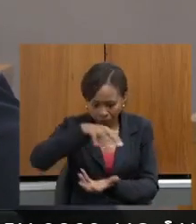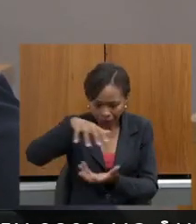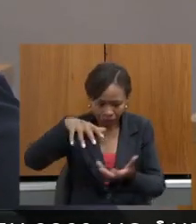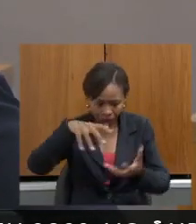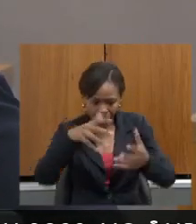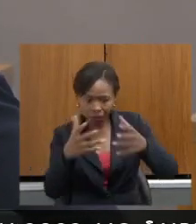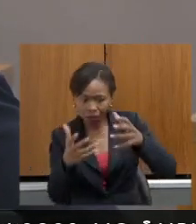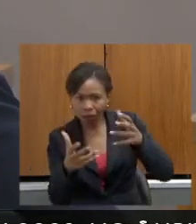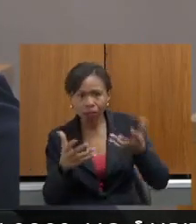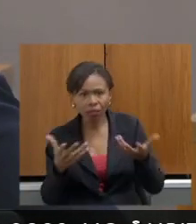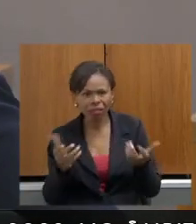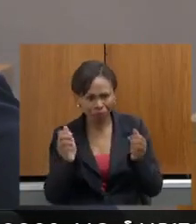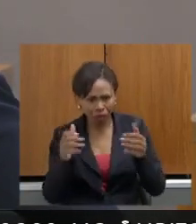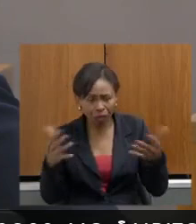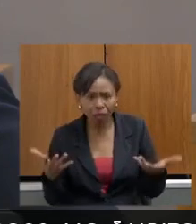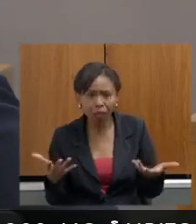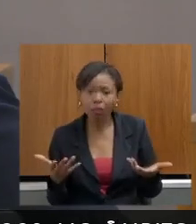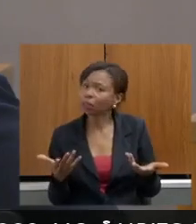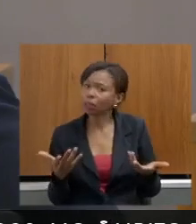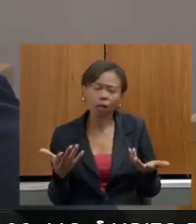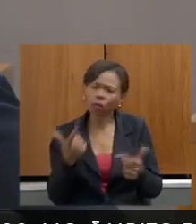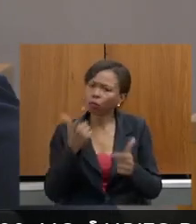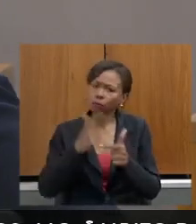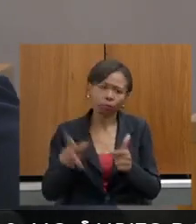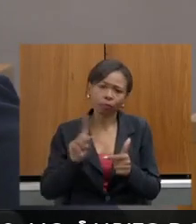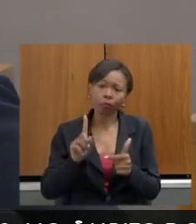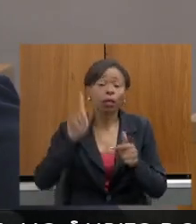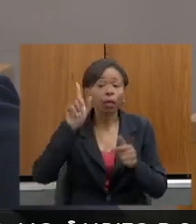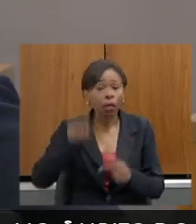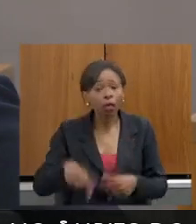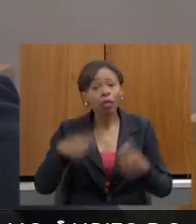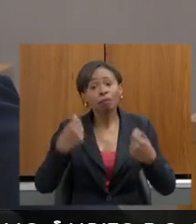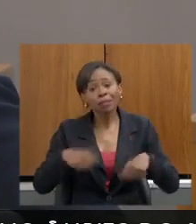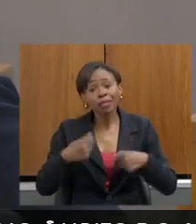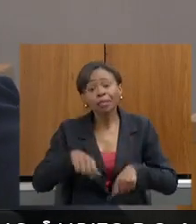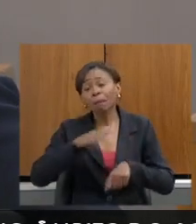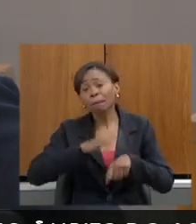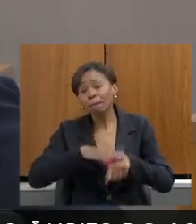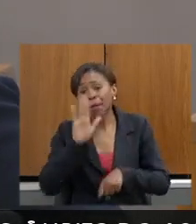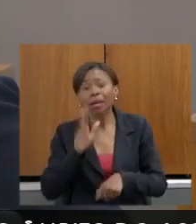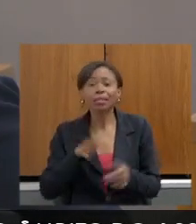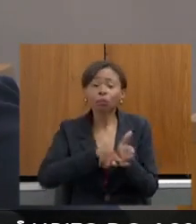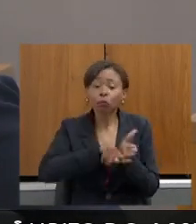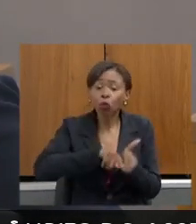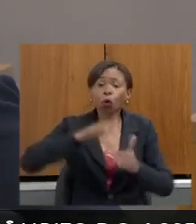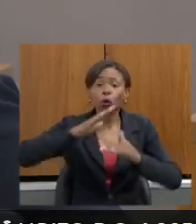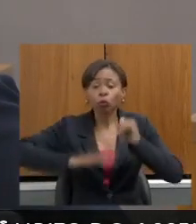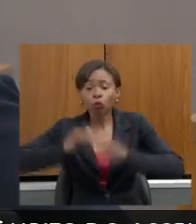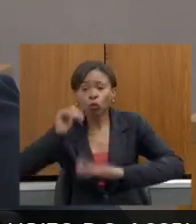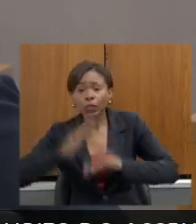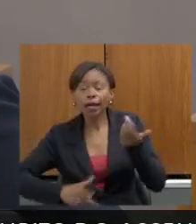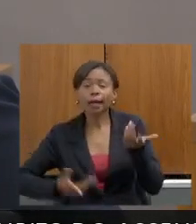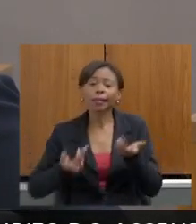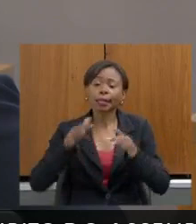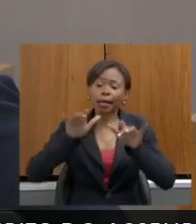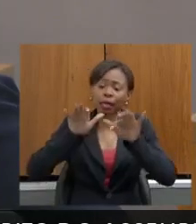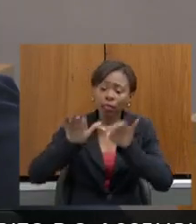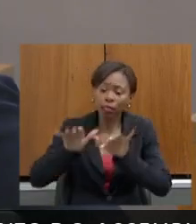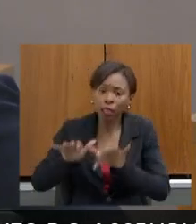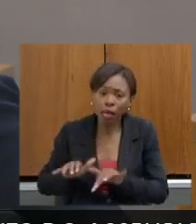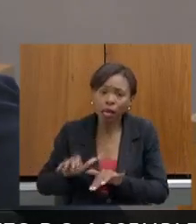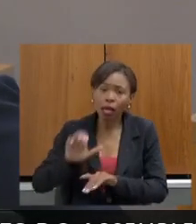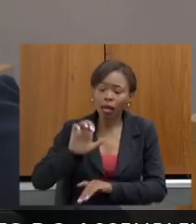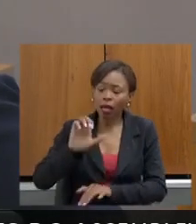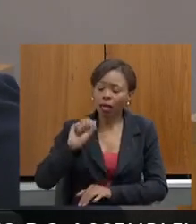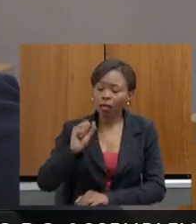gente é mais é mais é delegado é mais vestigador mais escrivão é mais isso né gente